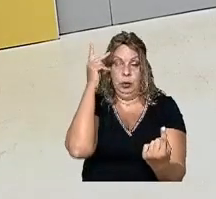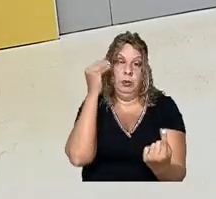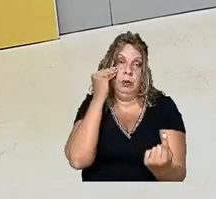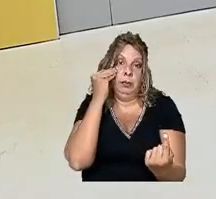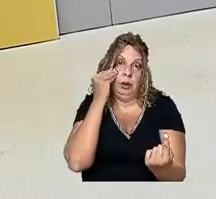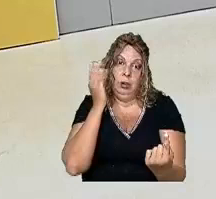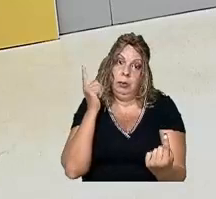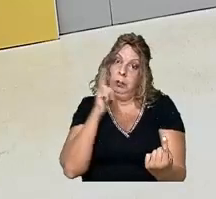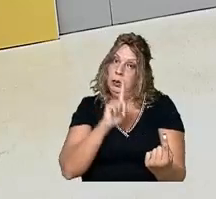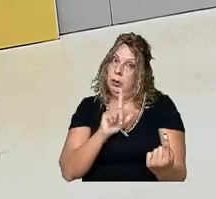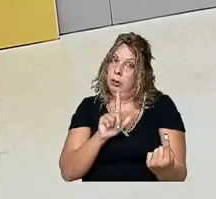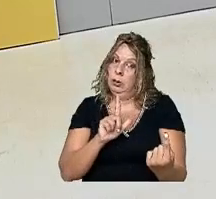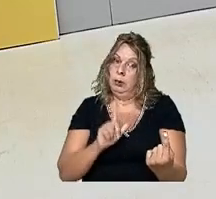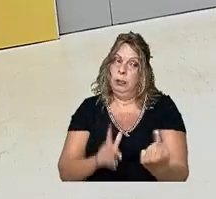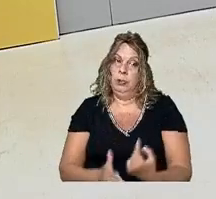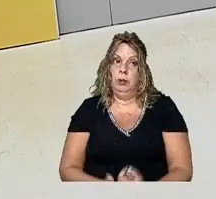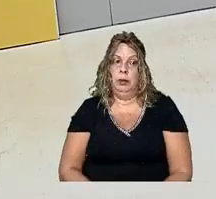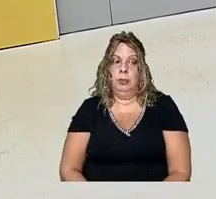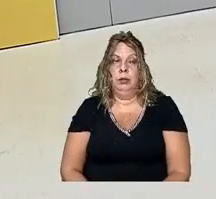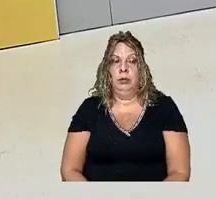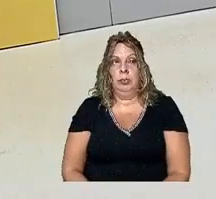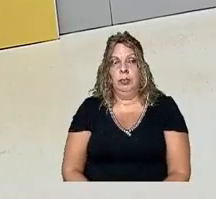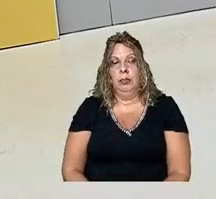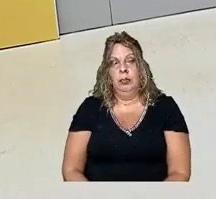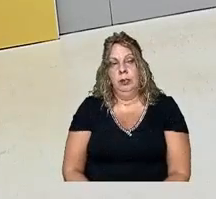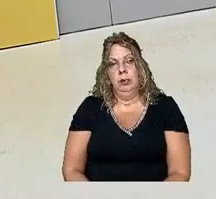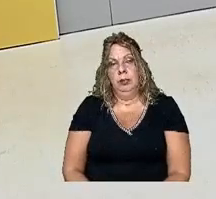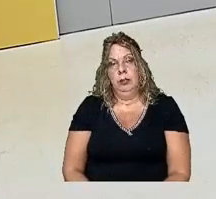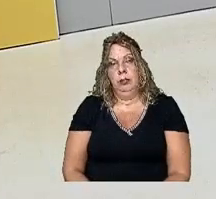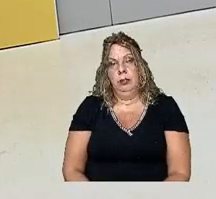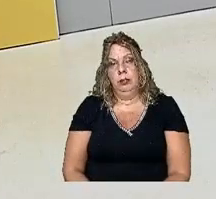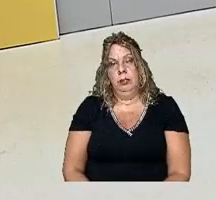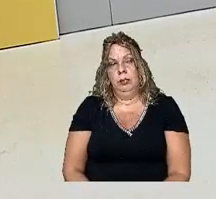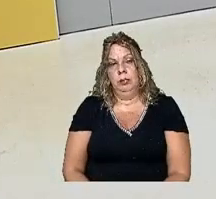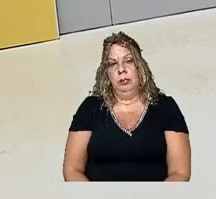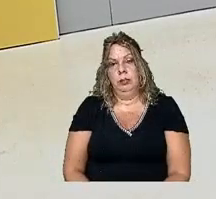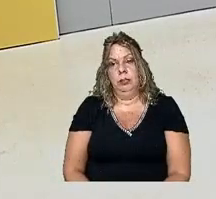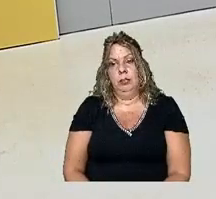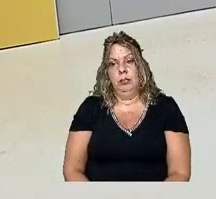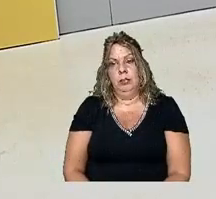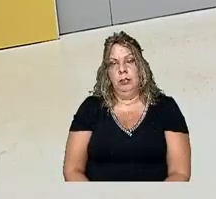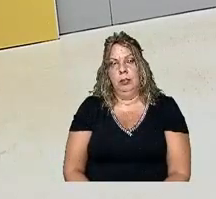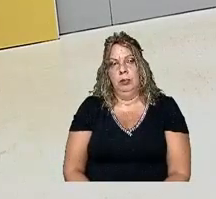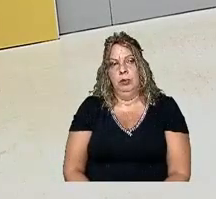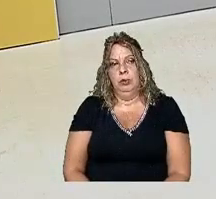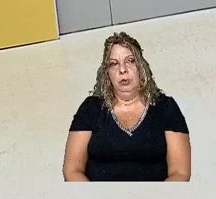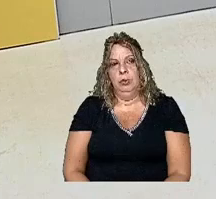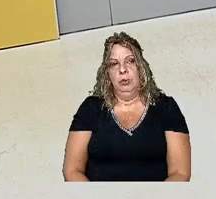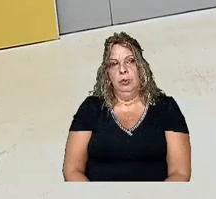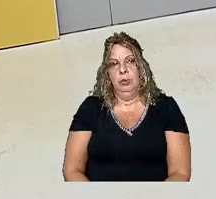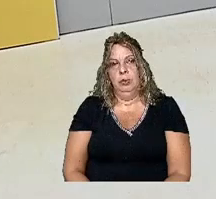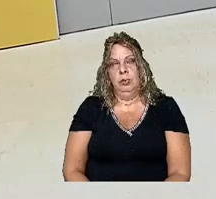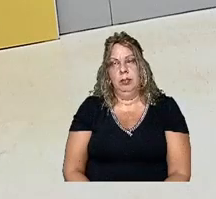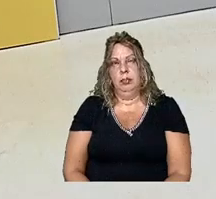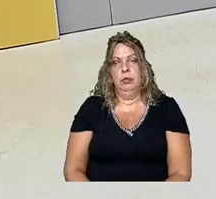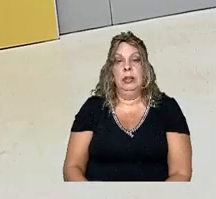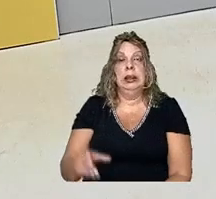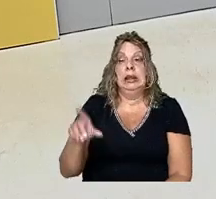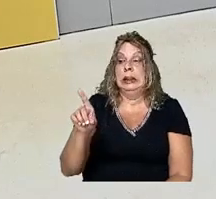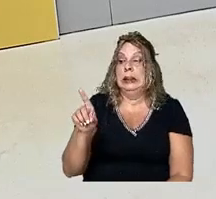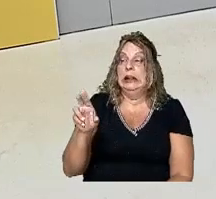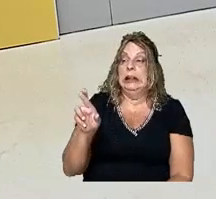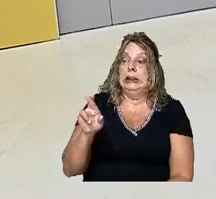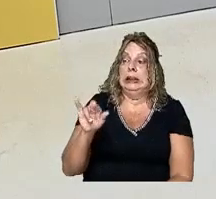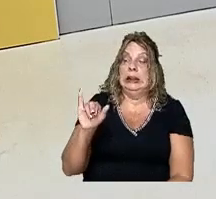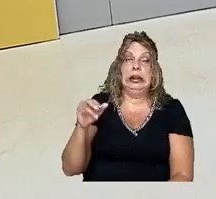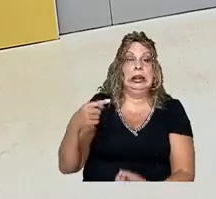expectativa. Dri Santos disse, Dri é de lá de Riachuelo. Chama boa, eu quero ganhar a Joene